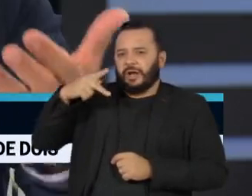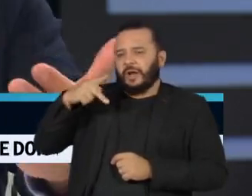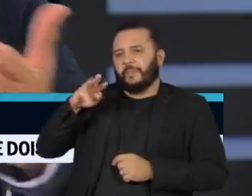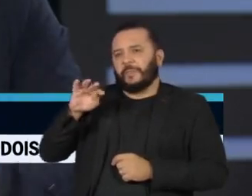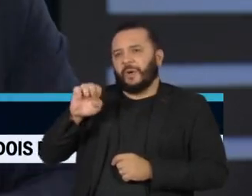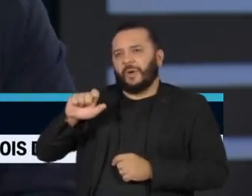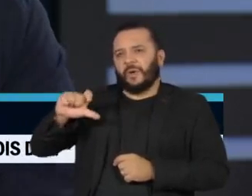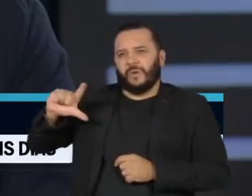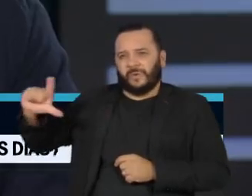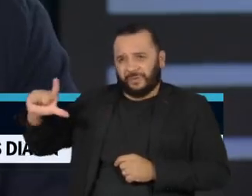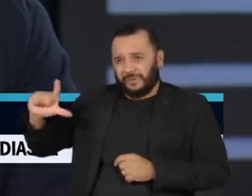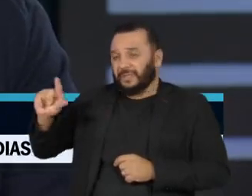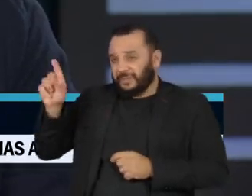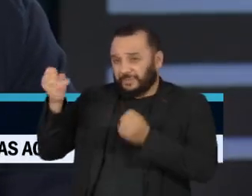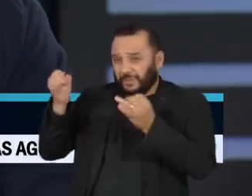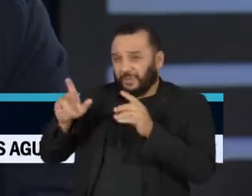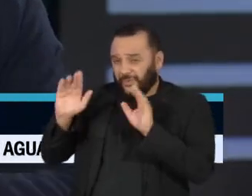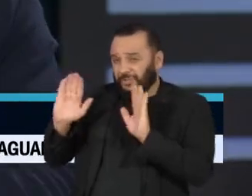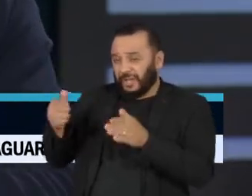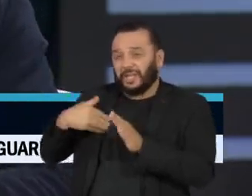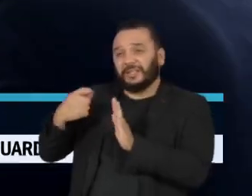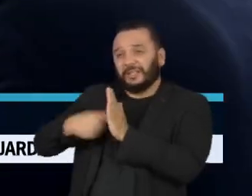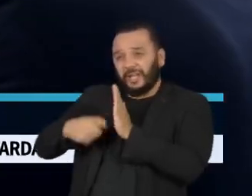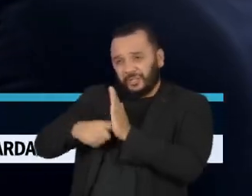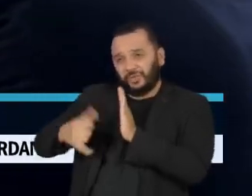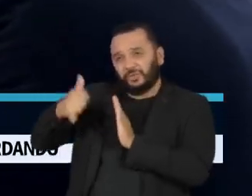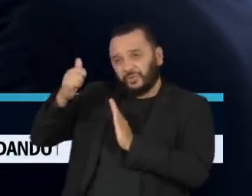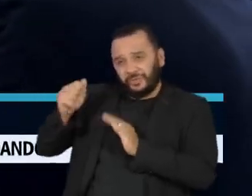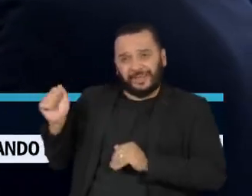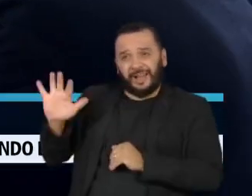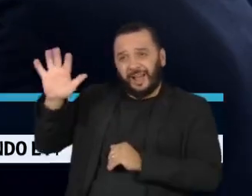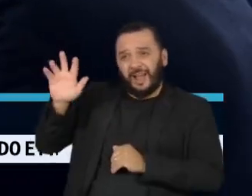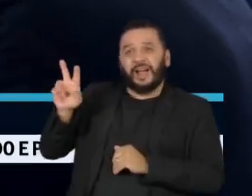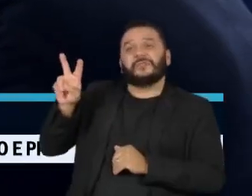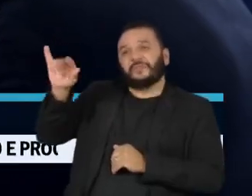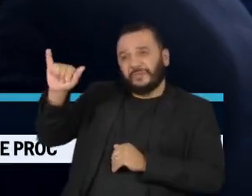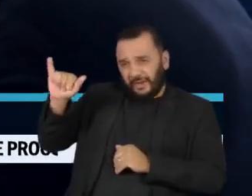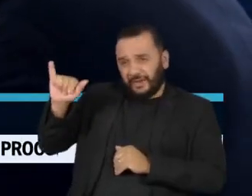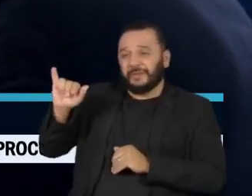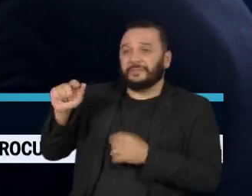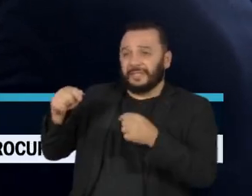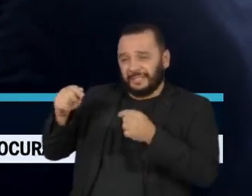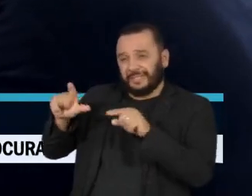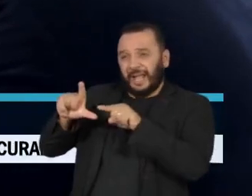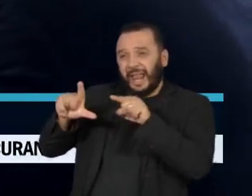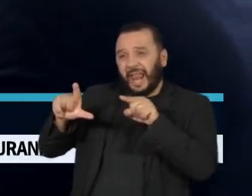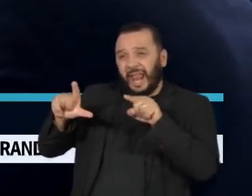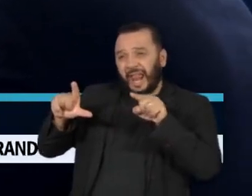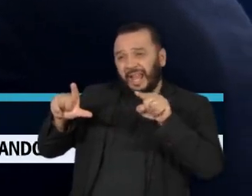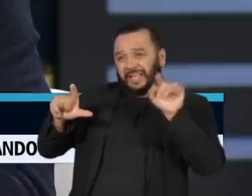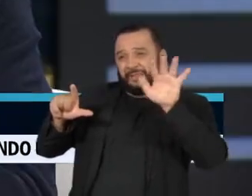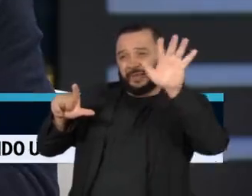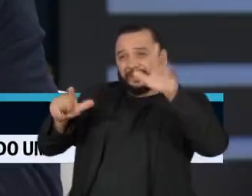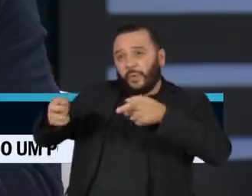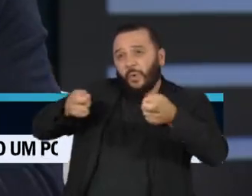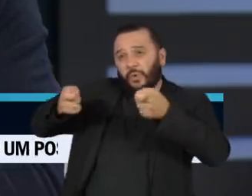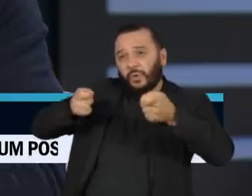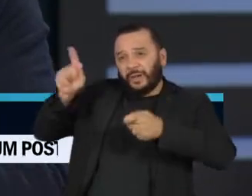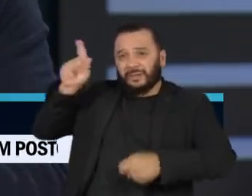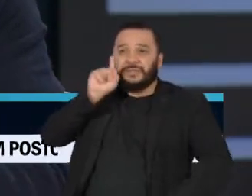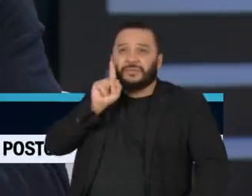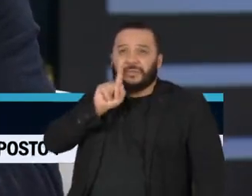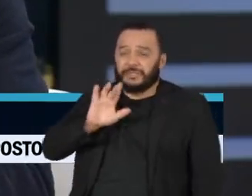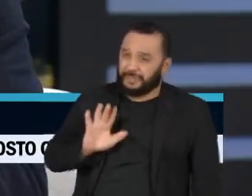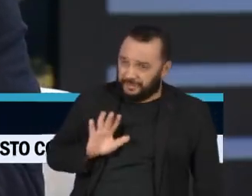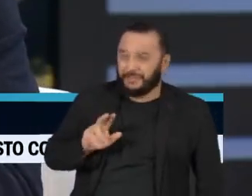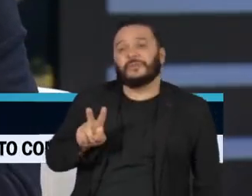inflação esteja controlada nos Estados Unidos coisa que ainda não não há evidências fortes nesse sentido Então é isso vai continuar